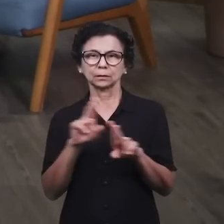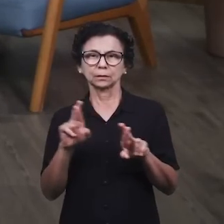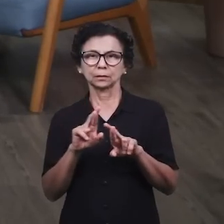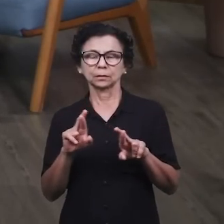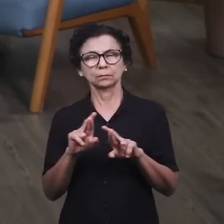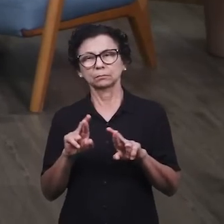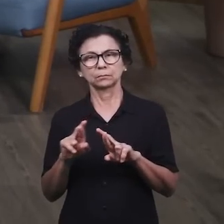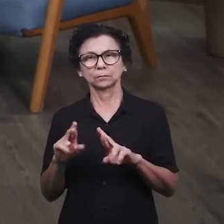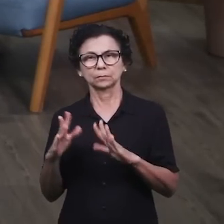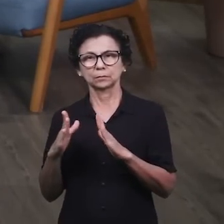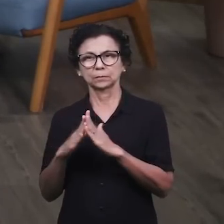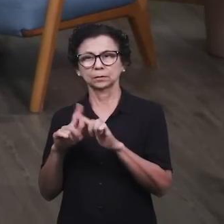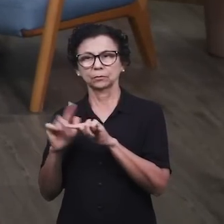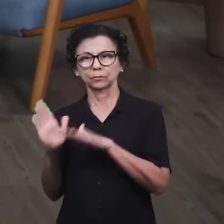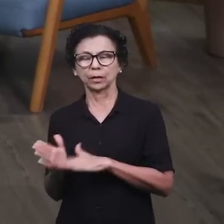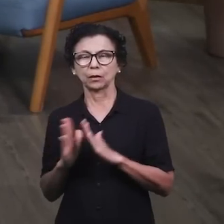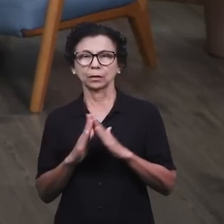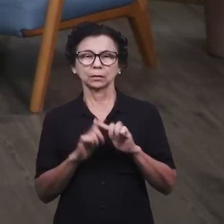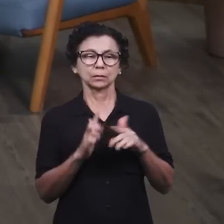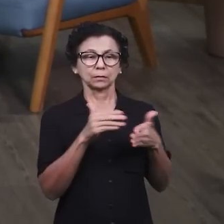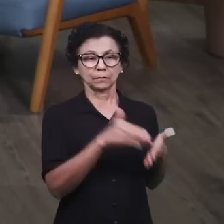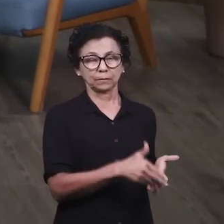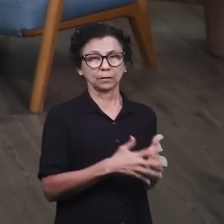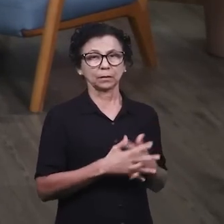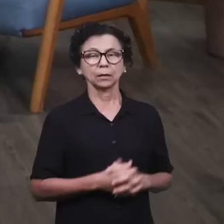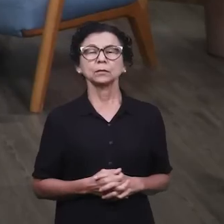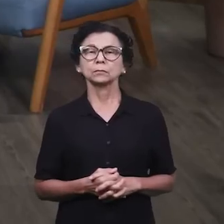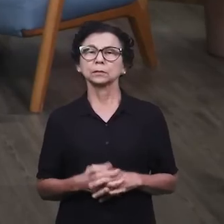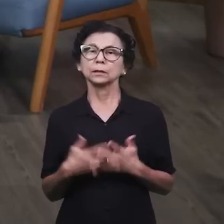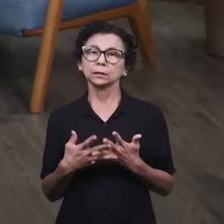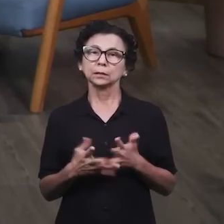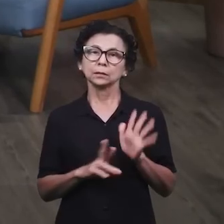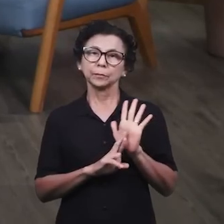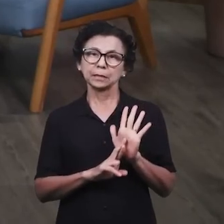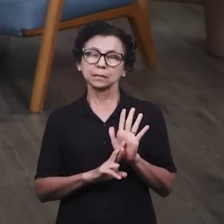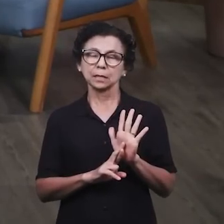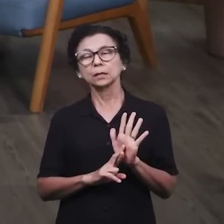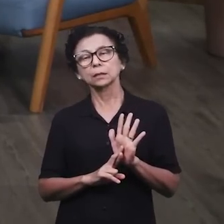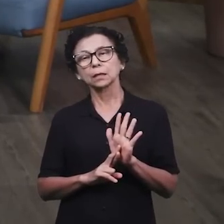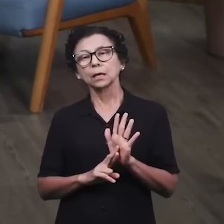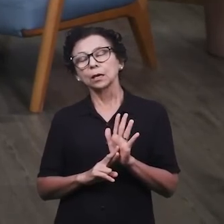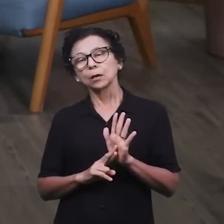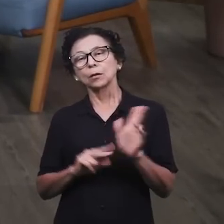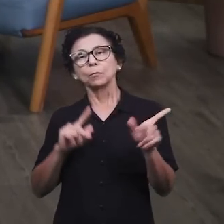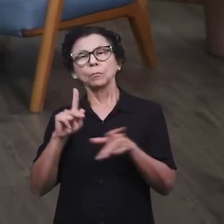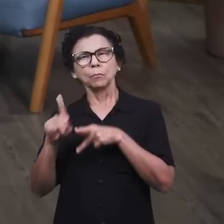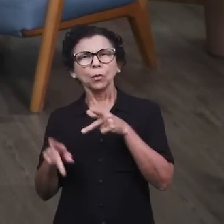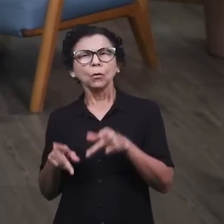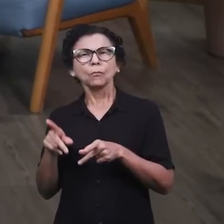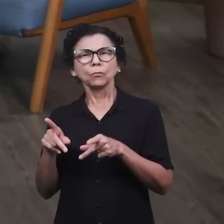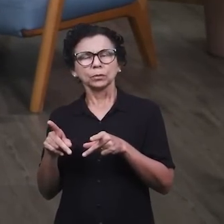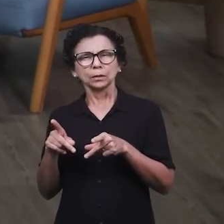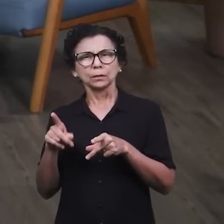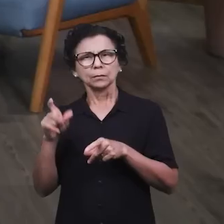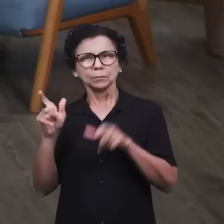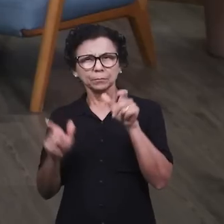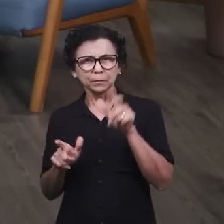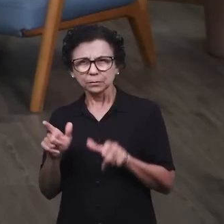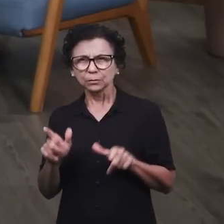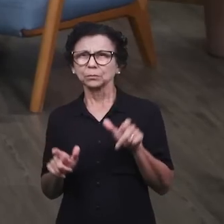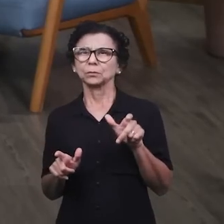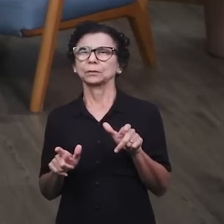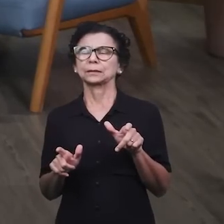que vem do Espírito Santo. Eu comentaria também que essa distinção